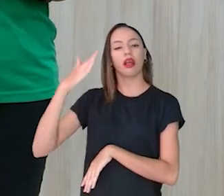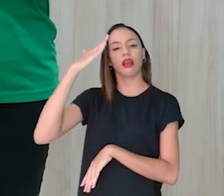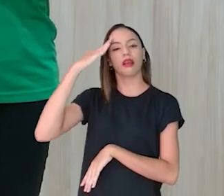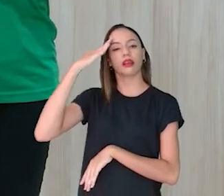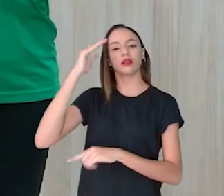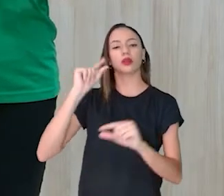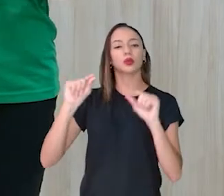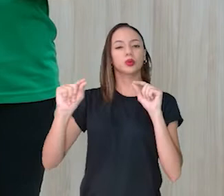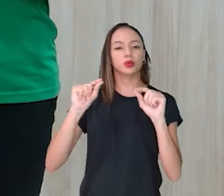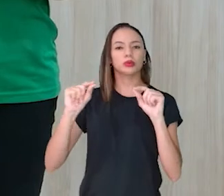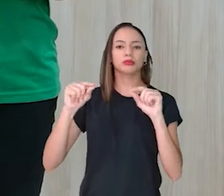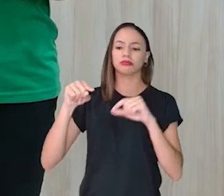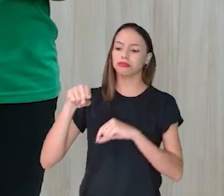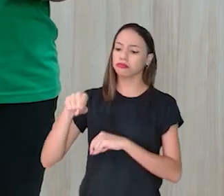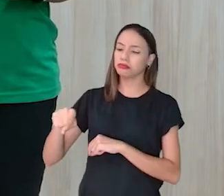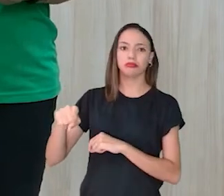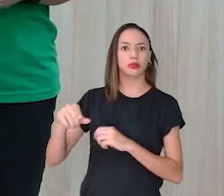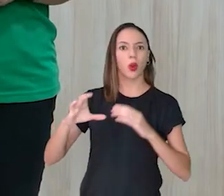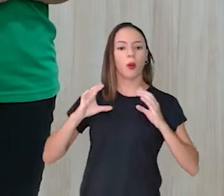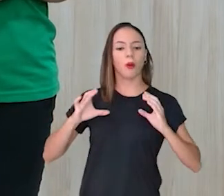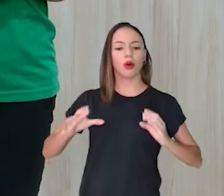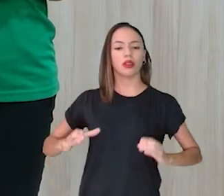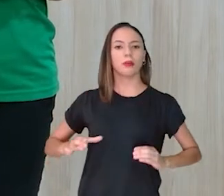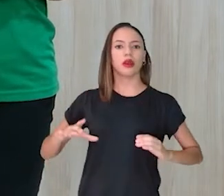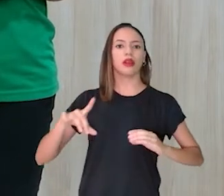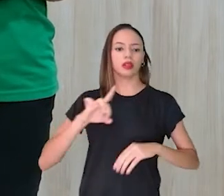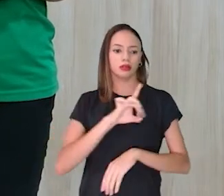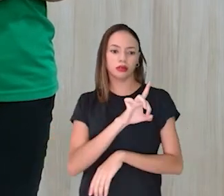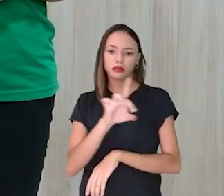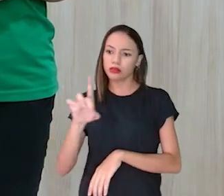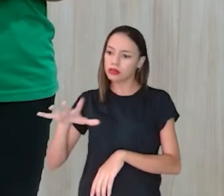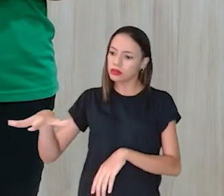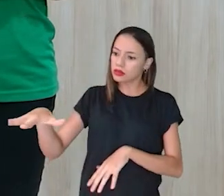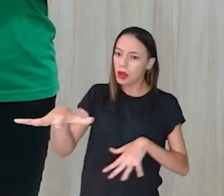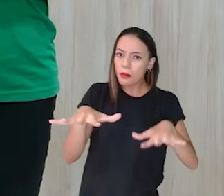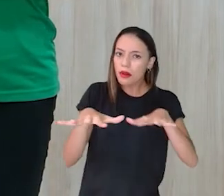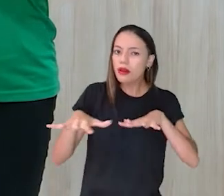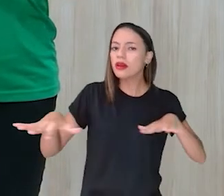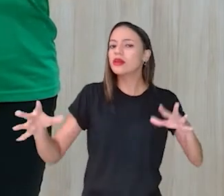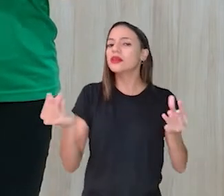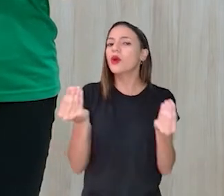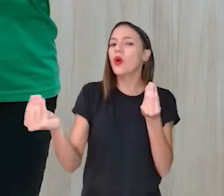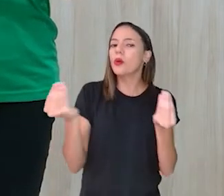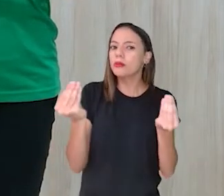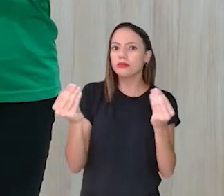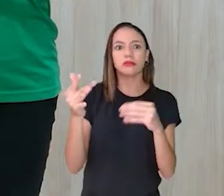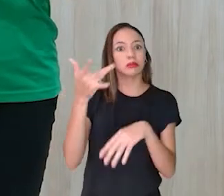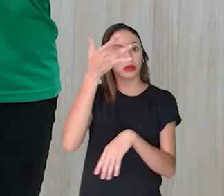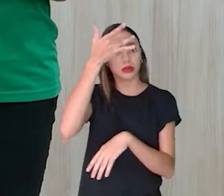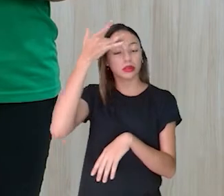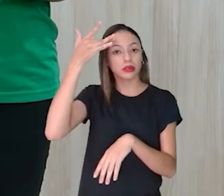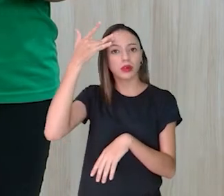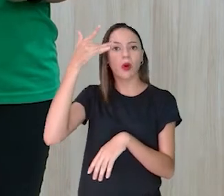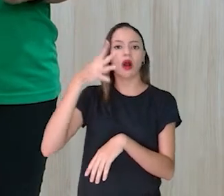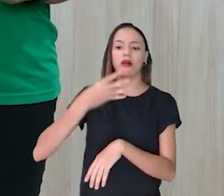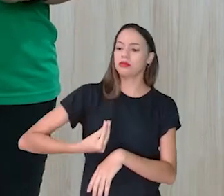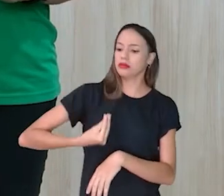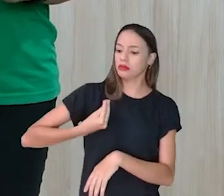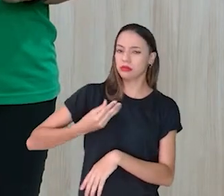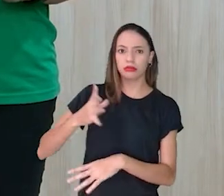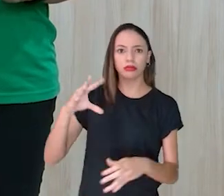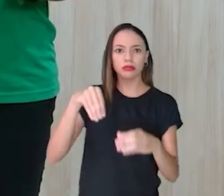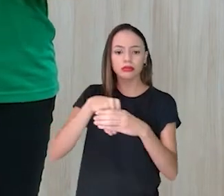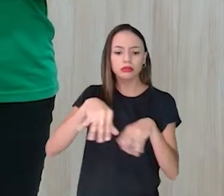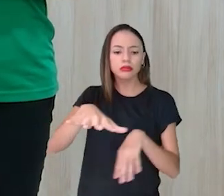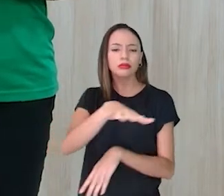entender como ela vai se comportar naqueles ambientes. Como é que as pessoas vivem naqueles